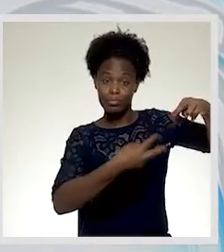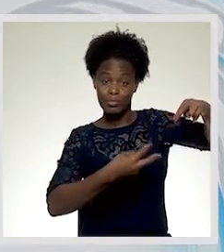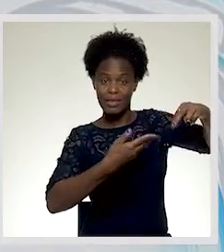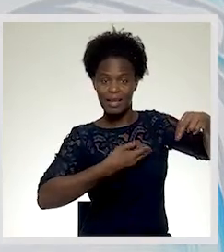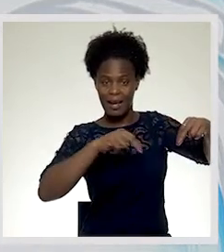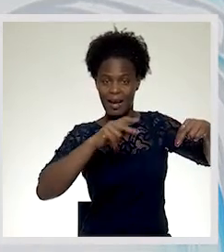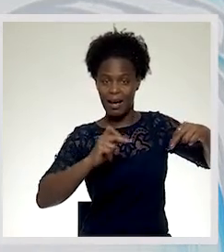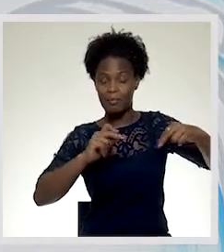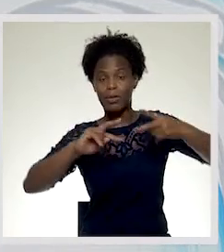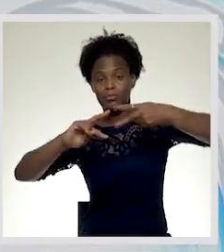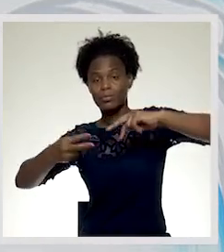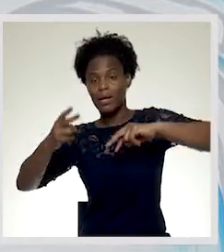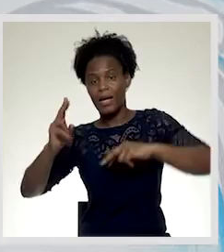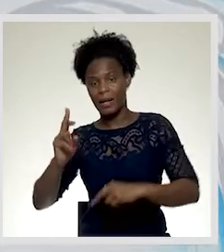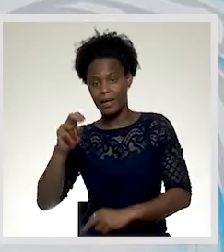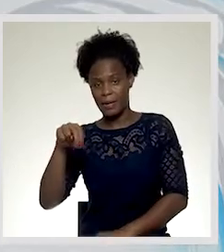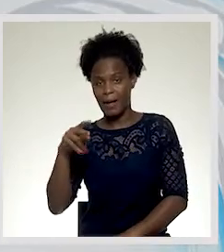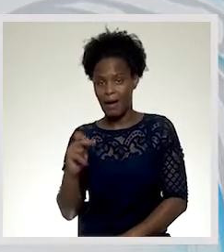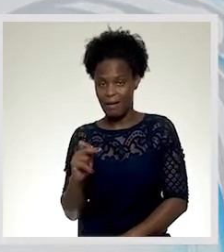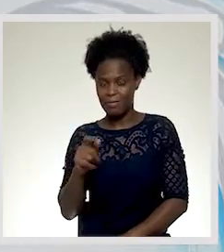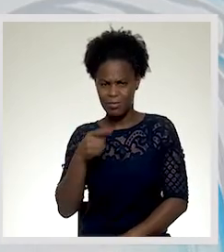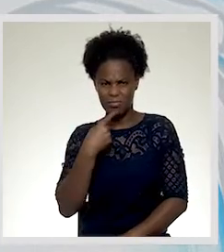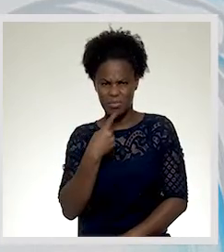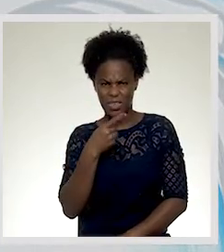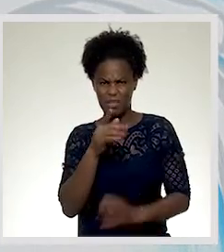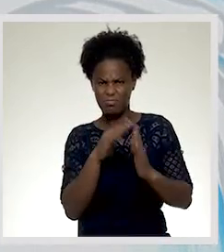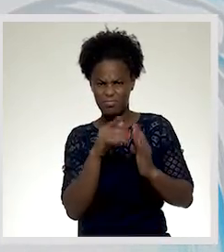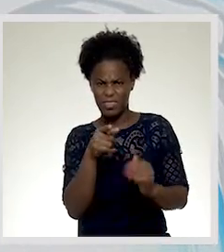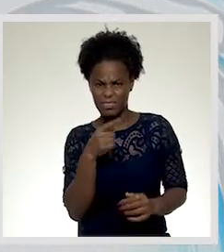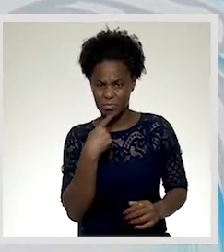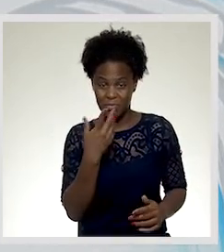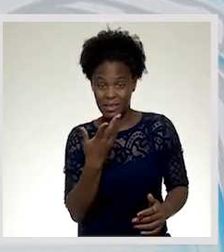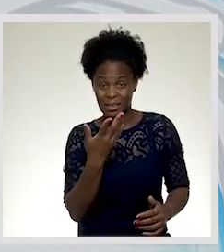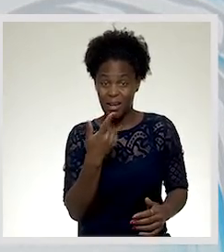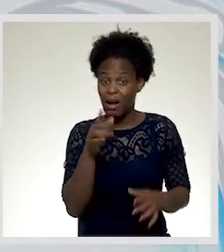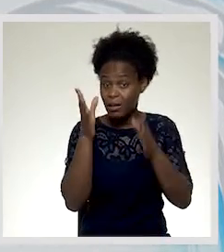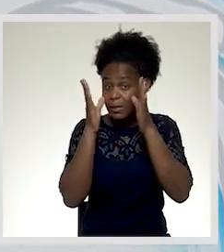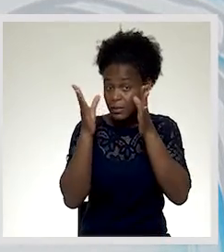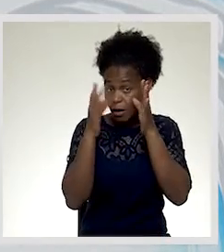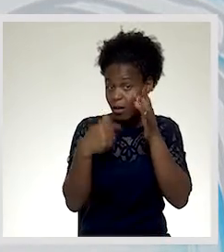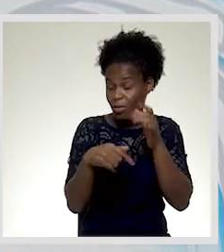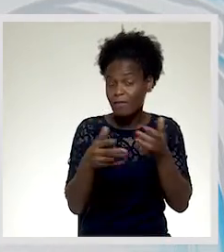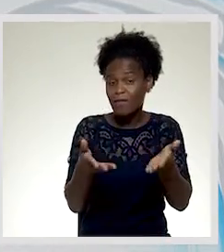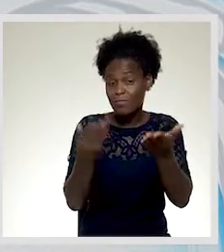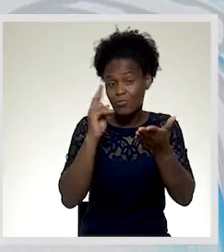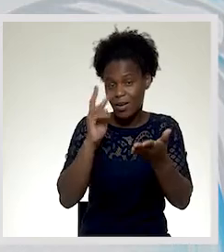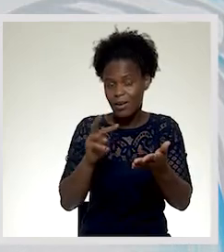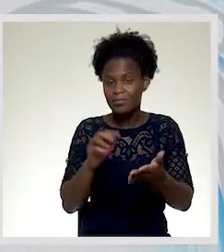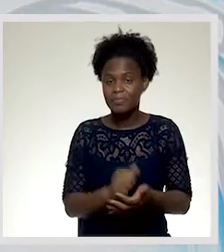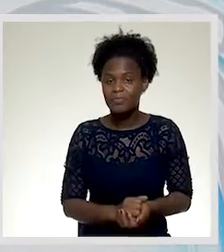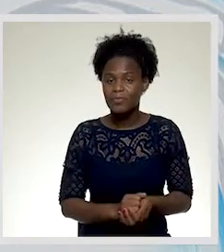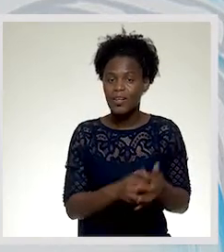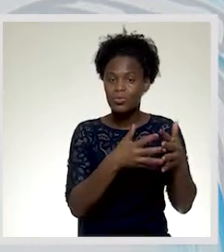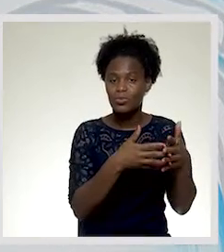entre a molécula do DNA e a molécula do RNA. Vocês estão a perceber em casa? Tenham bastante atenção. Vamos